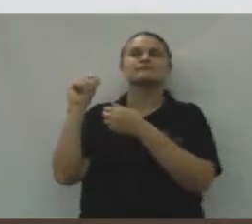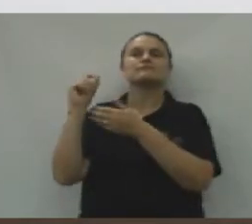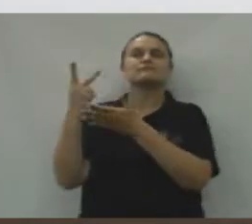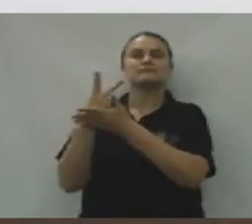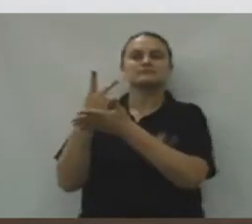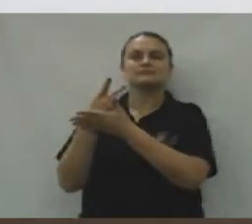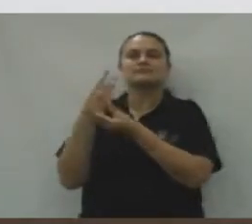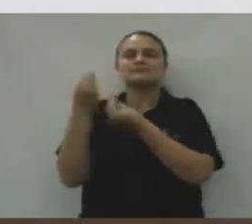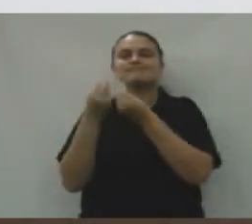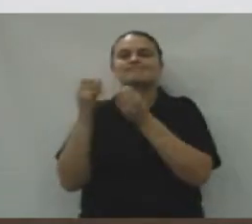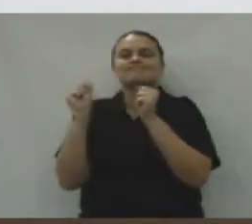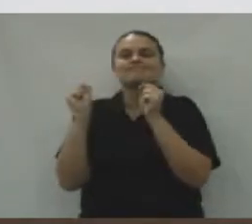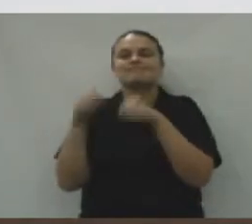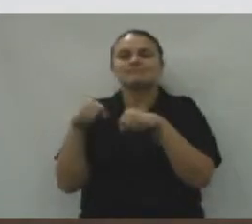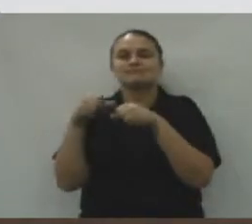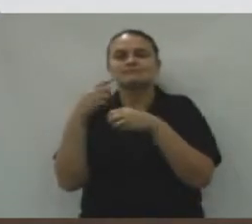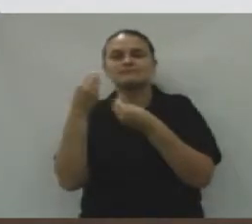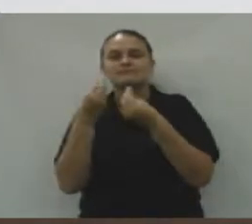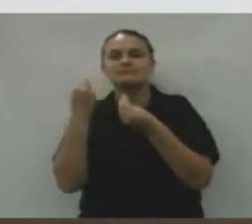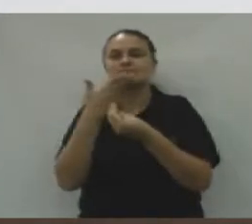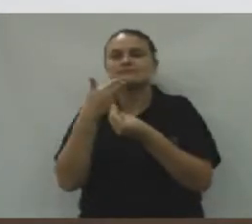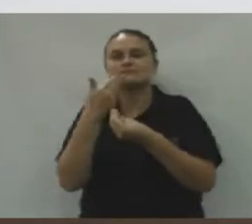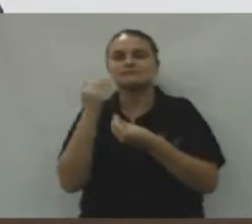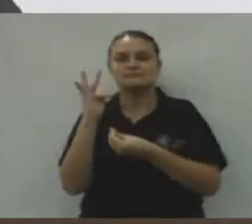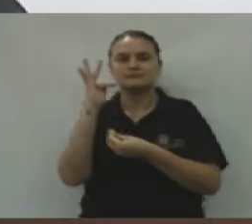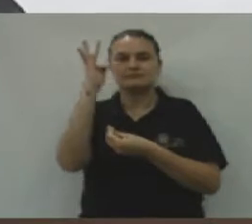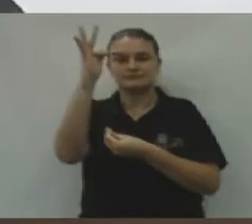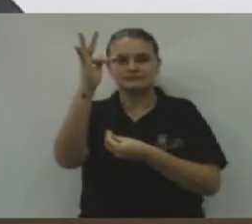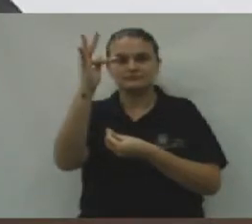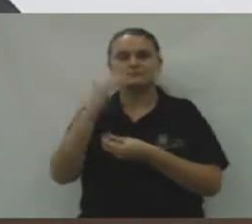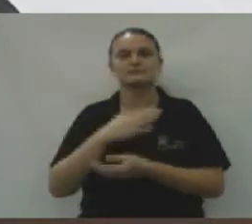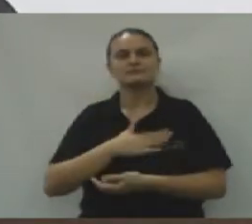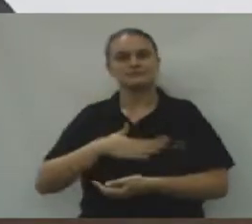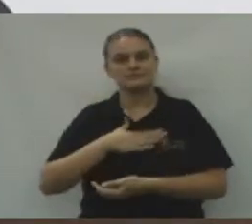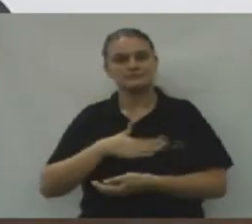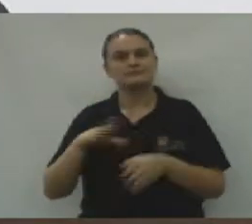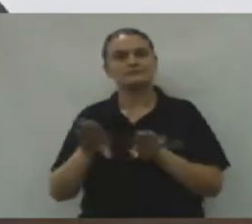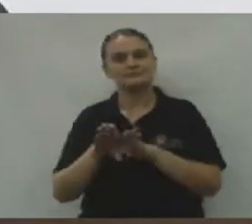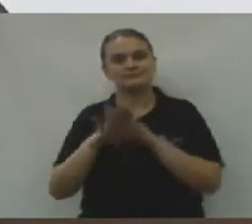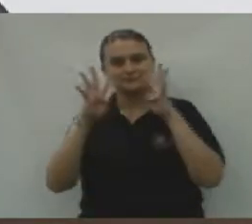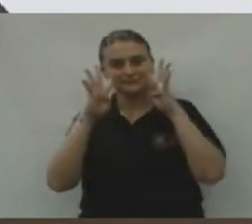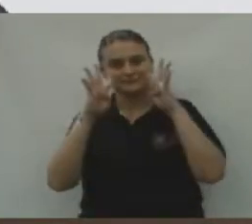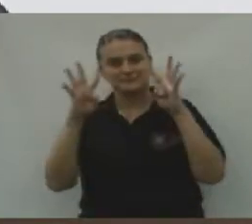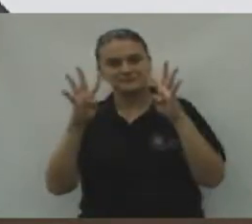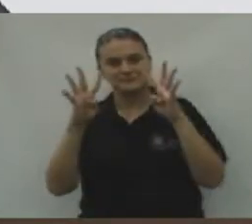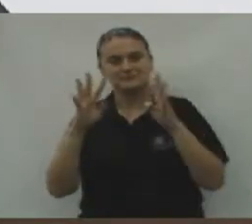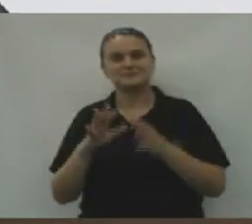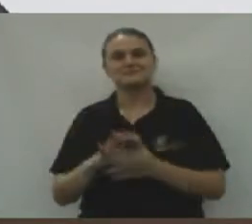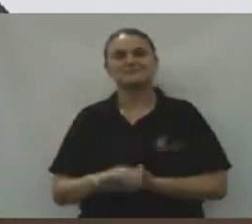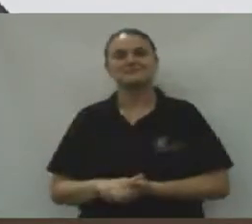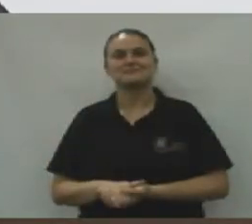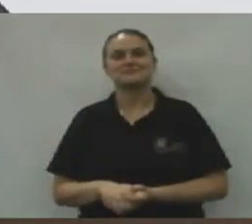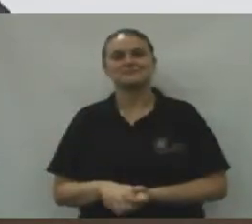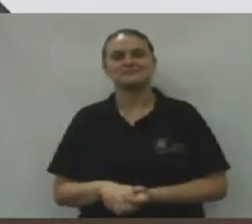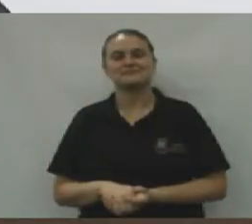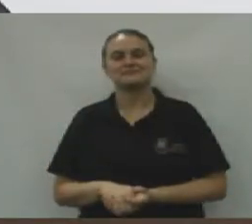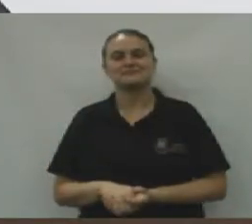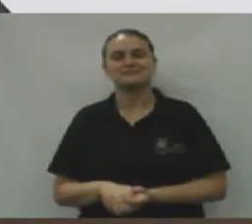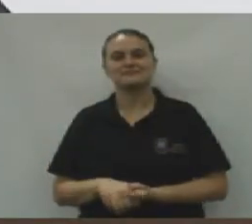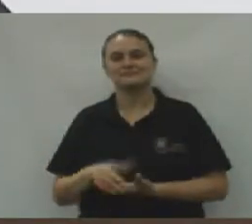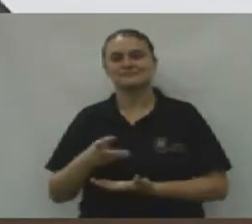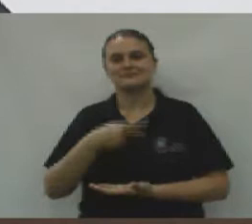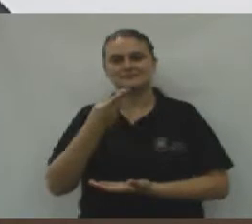as possibilidades de melhorias para o futuro. Gostaria de chamar a atenção, né, me permitam hoje, né, falar